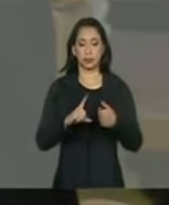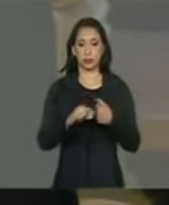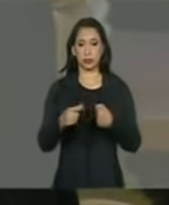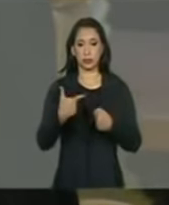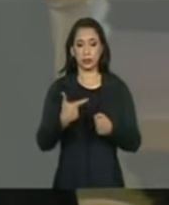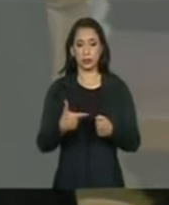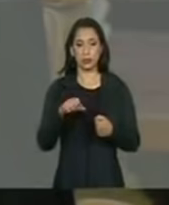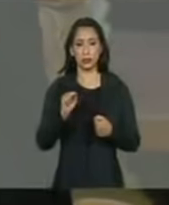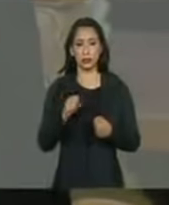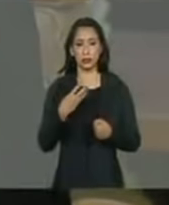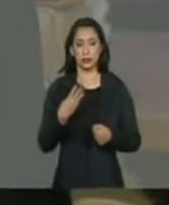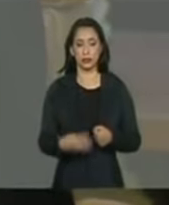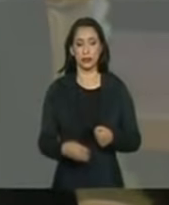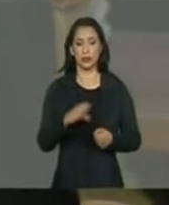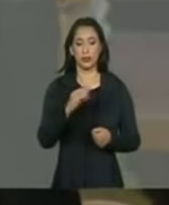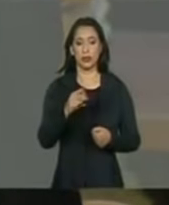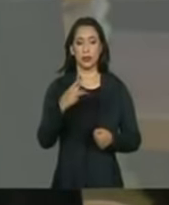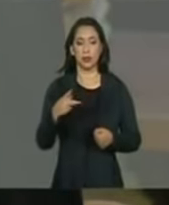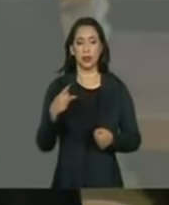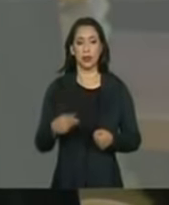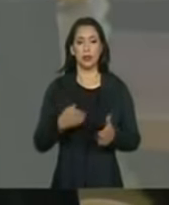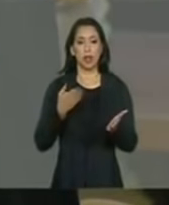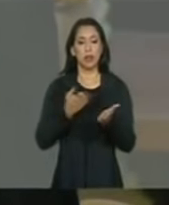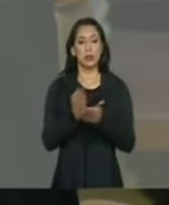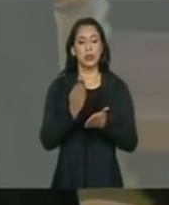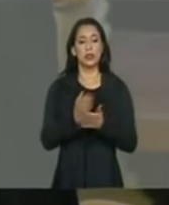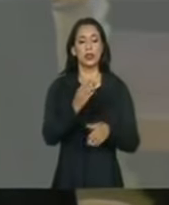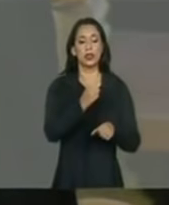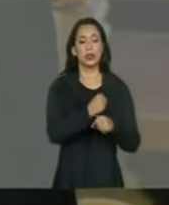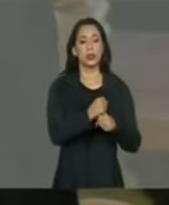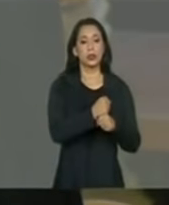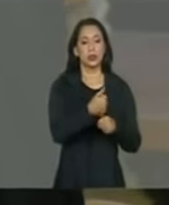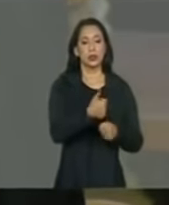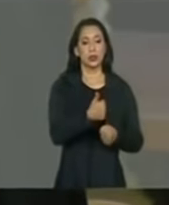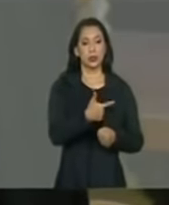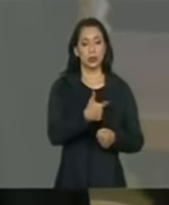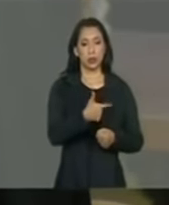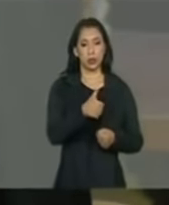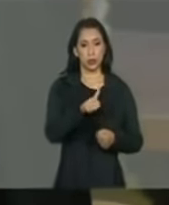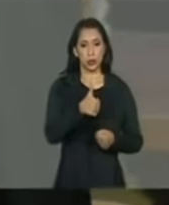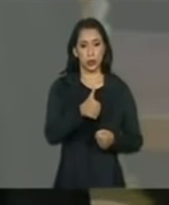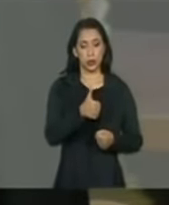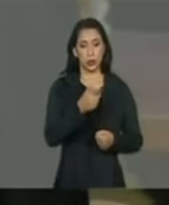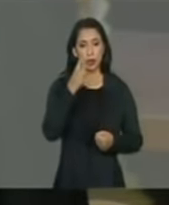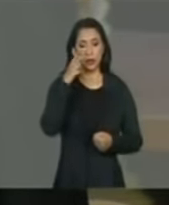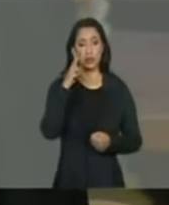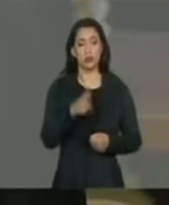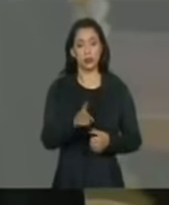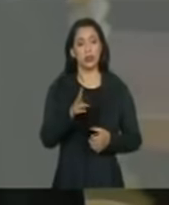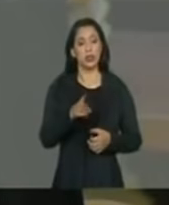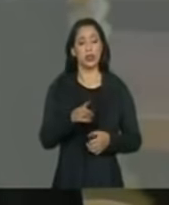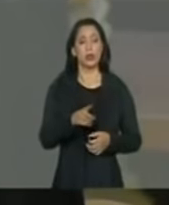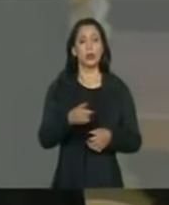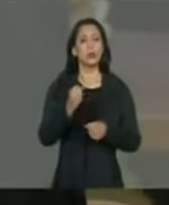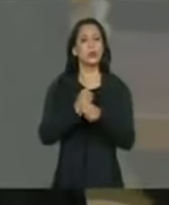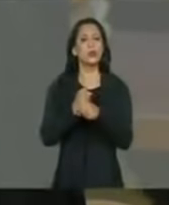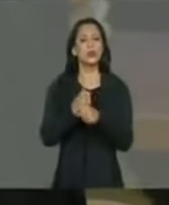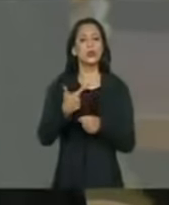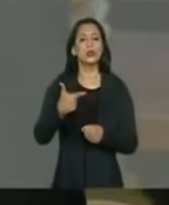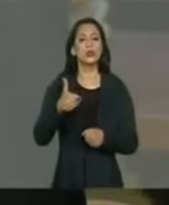cpp foi aprovado lyons o ante projecto que lhe deu origem foi subscrito ainda em 2001